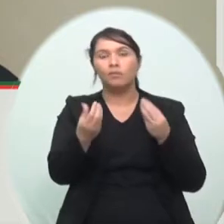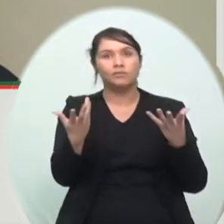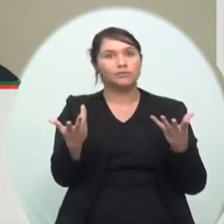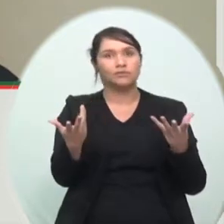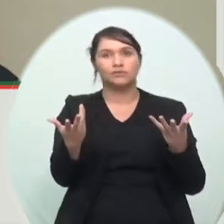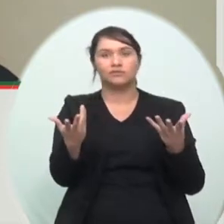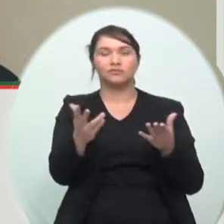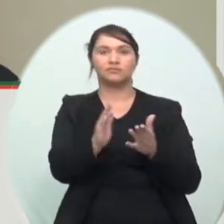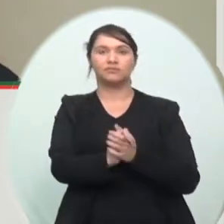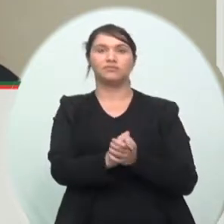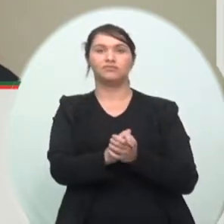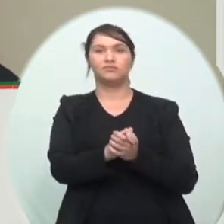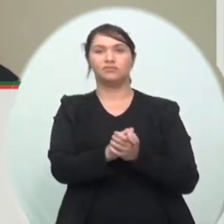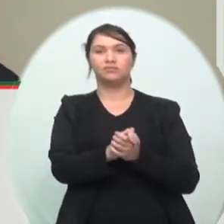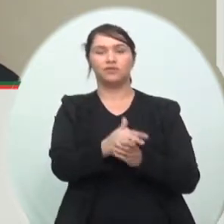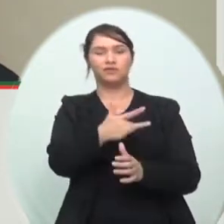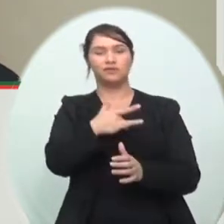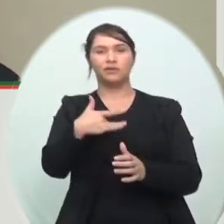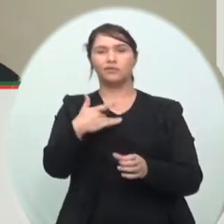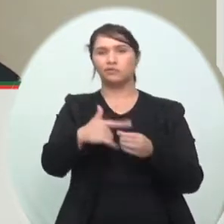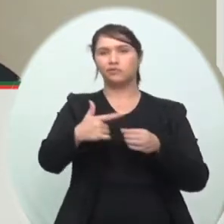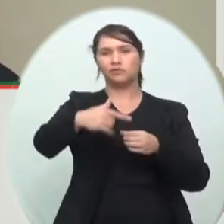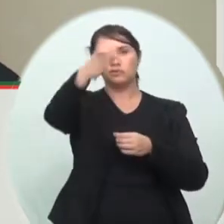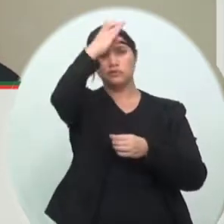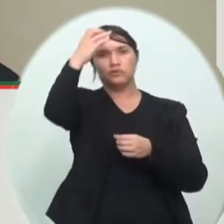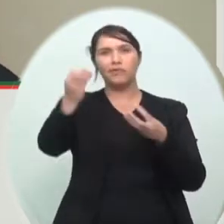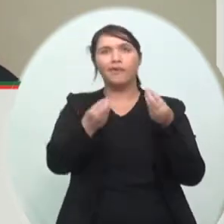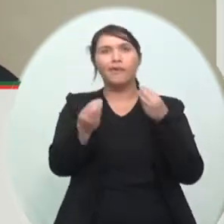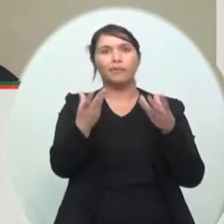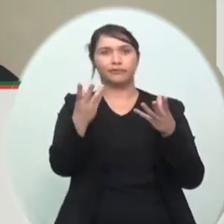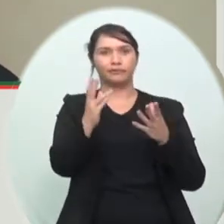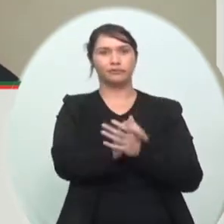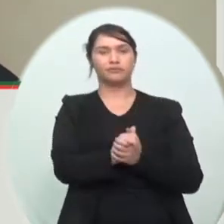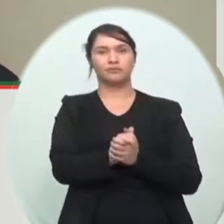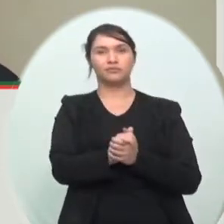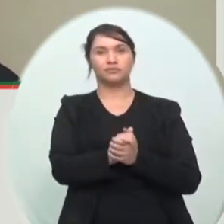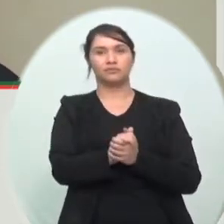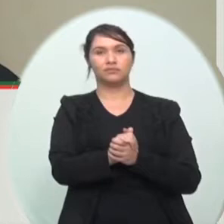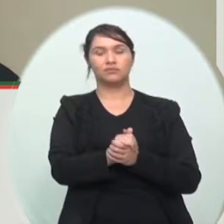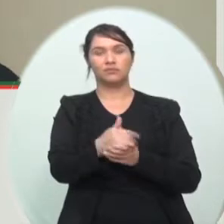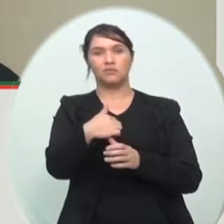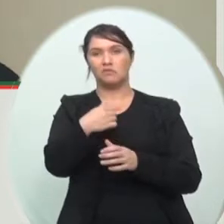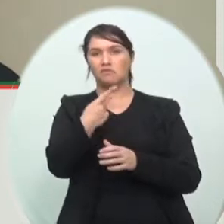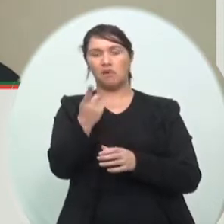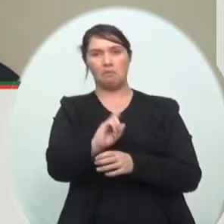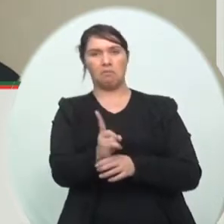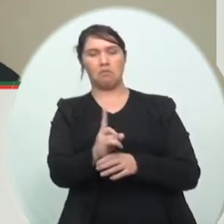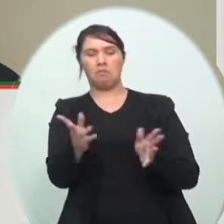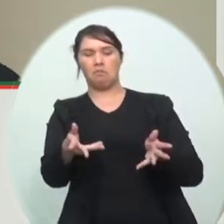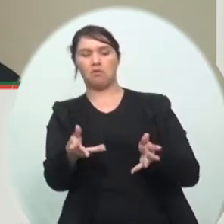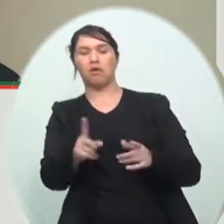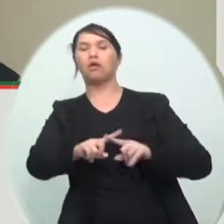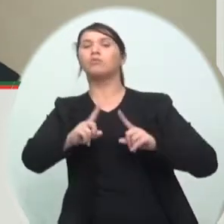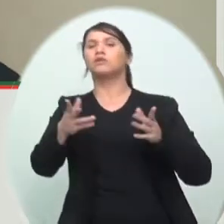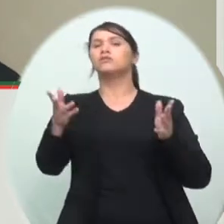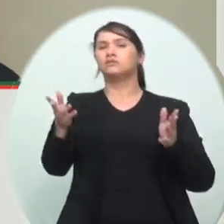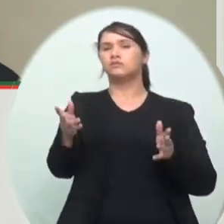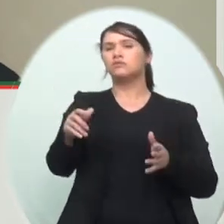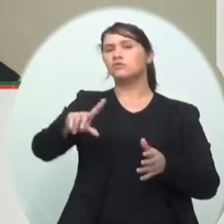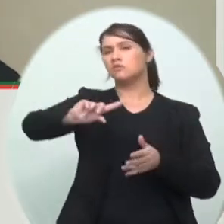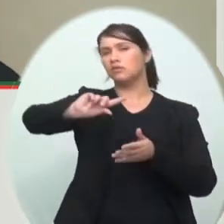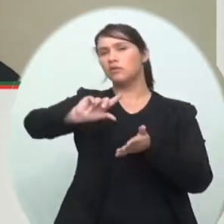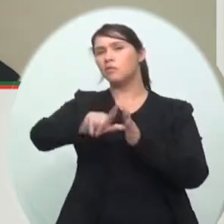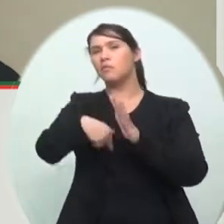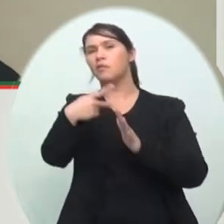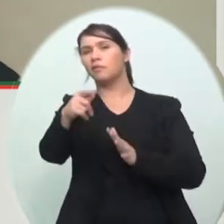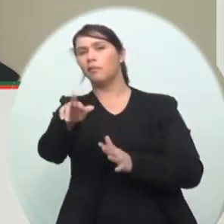nossa saúde? Precisamos olhar sim. Eu não iria falar hoje, mas eu disse, não, relacionado a esse fato, nós temos que falar. Nós temos